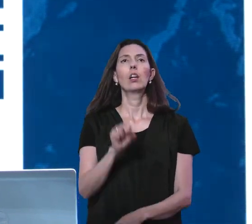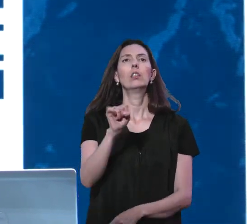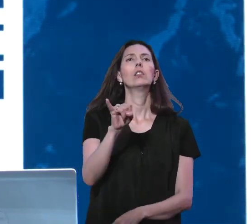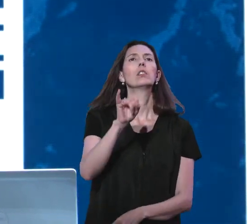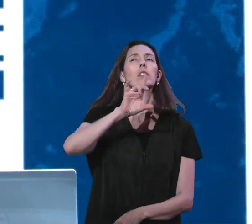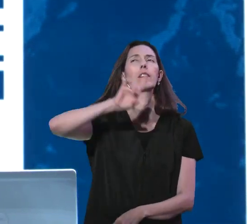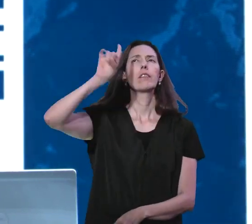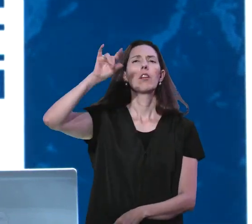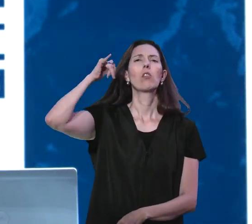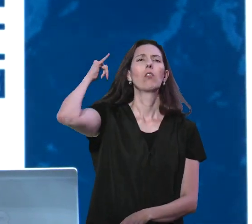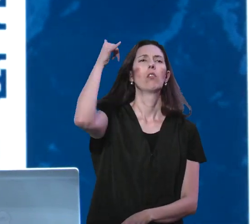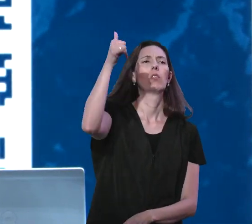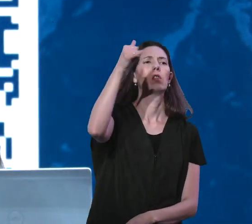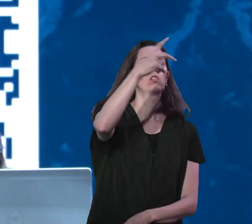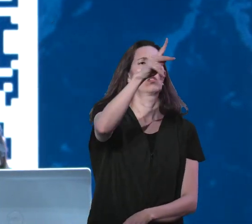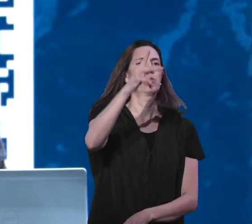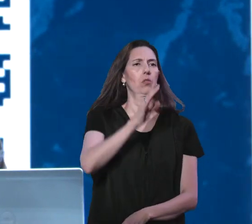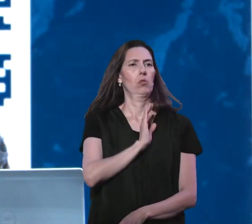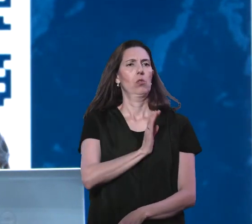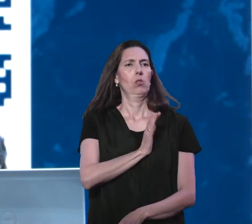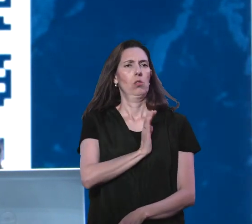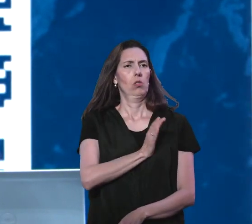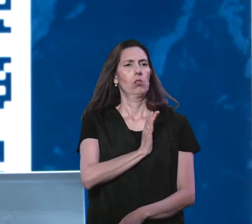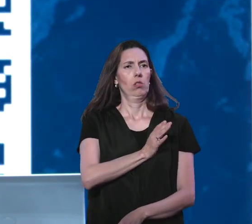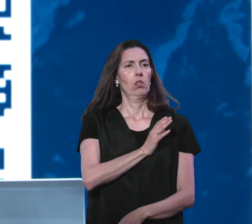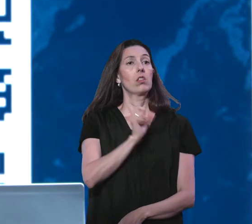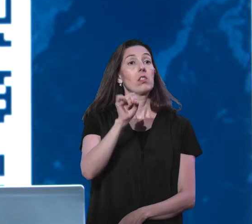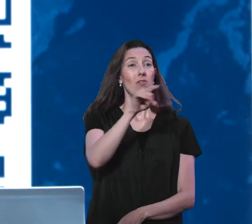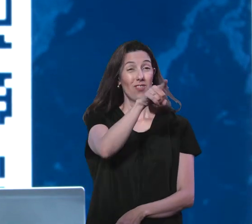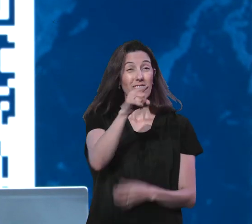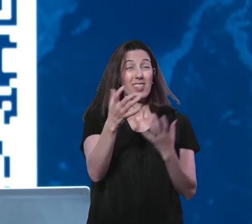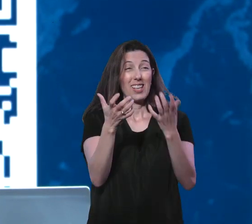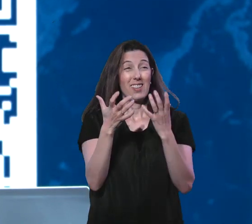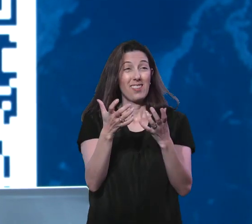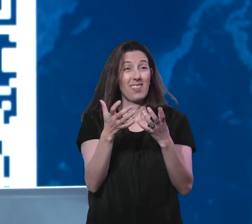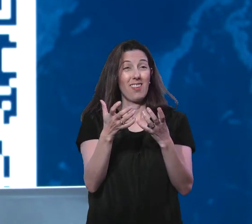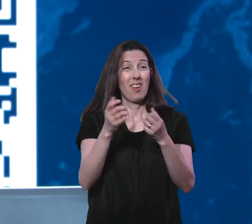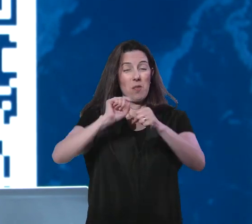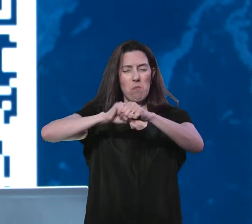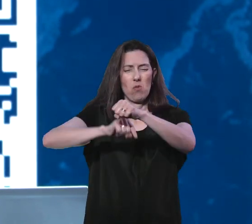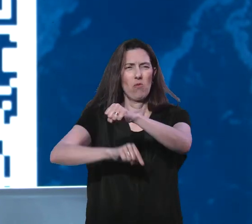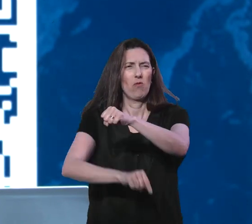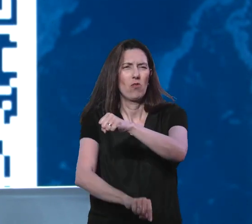e você está precisando 500 metros a mais,